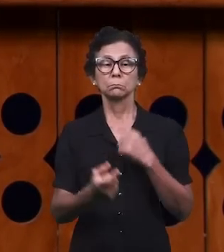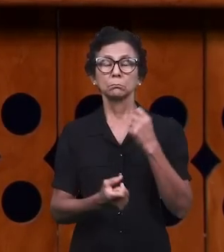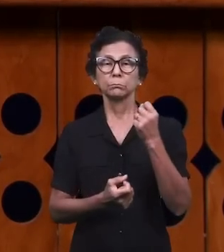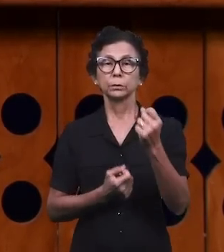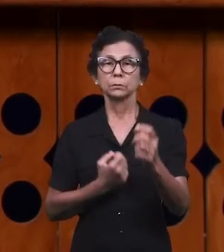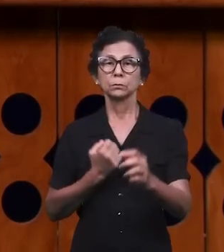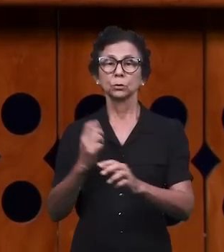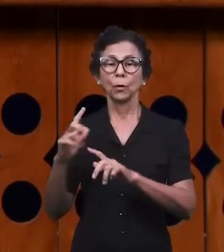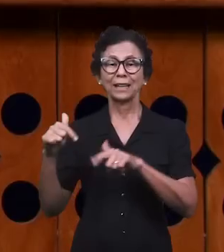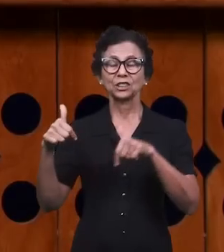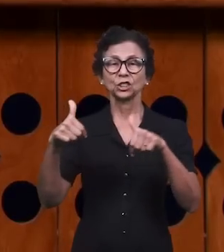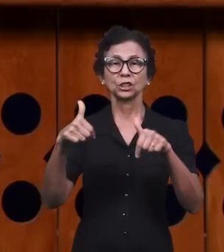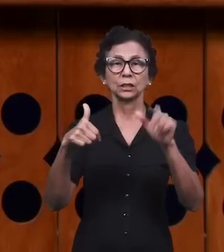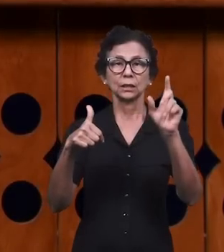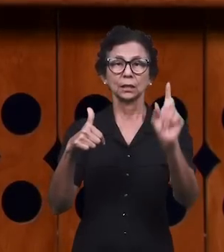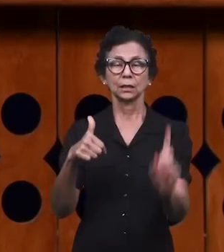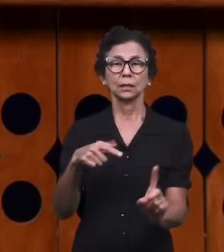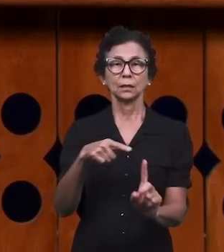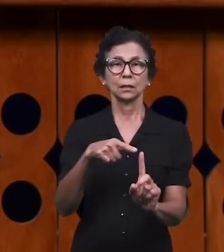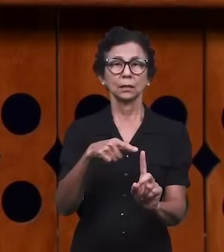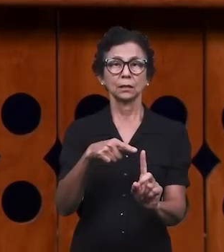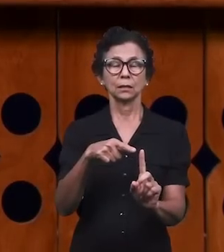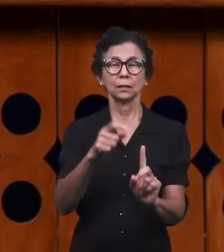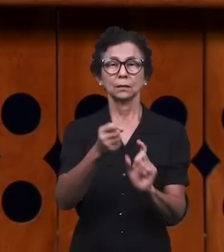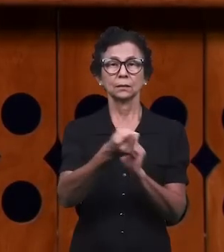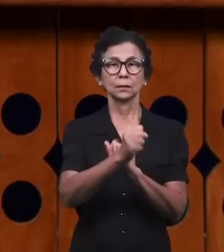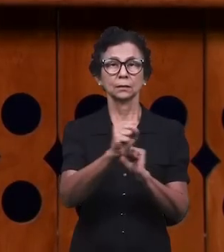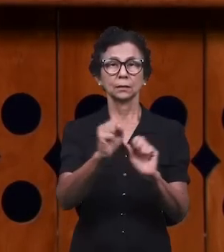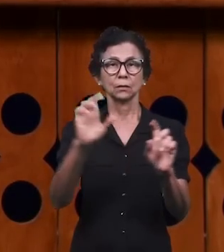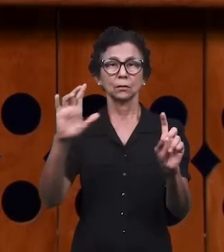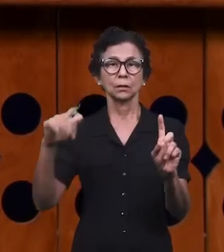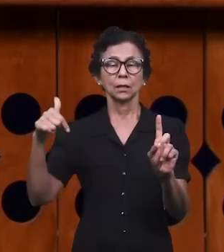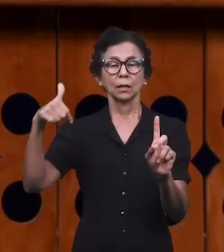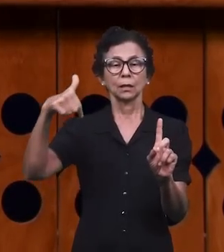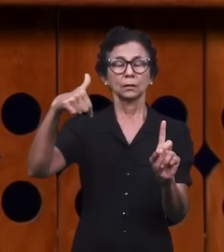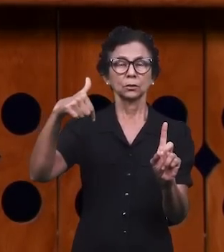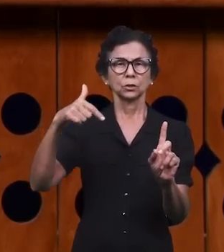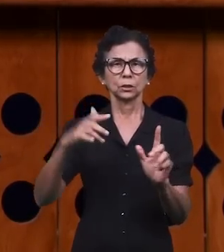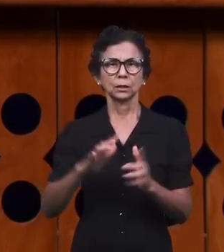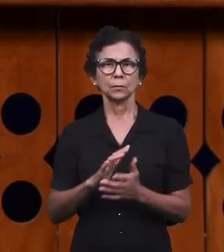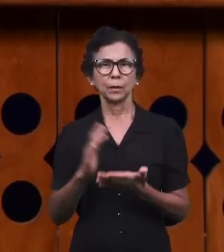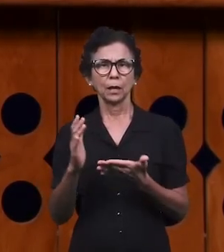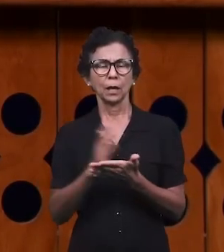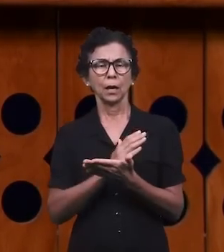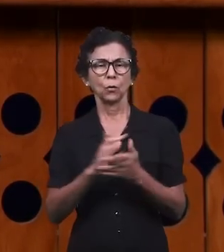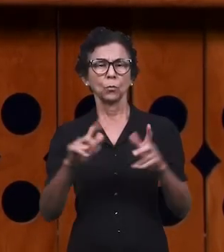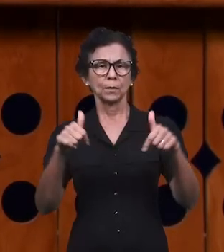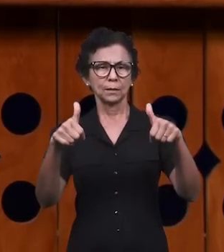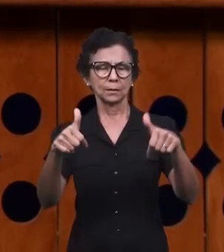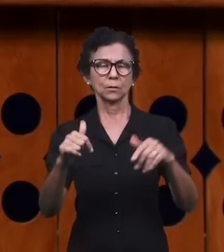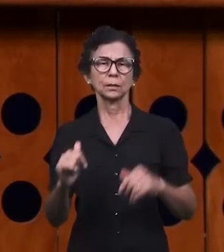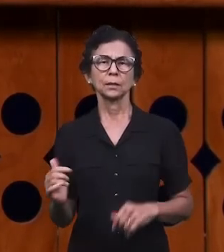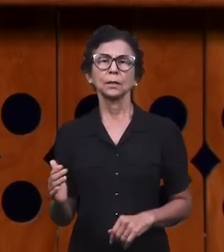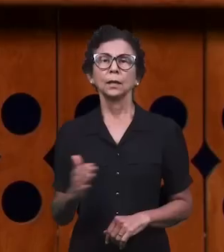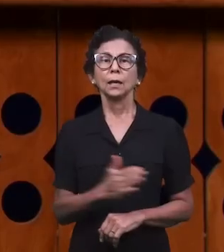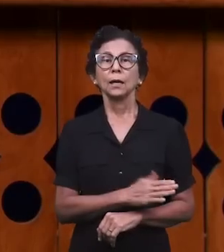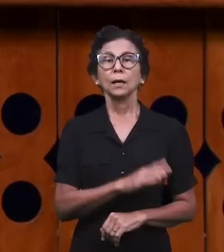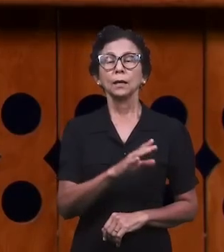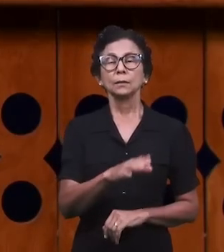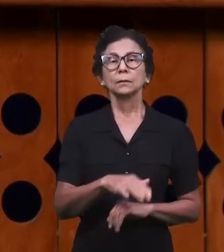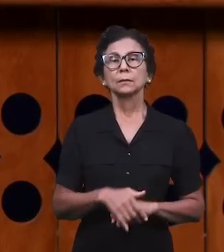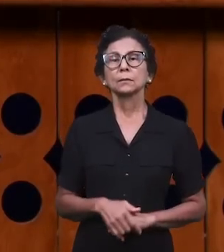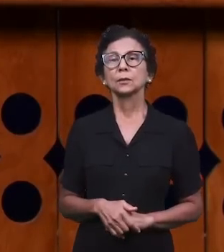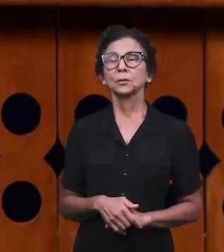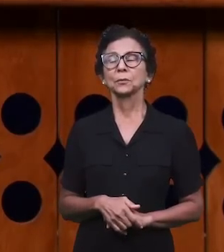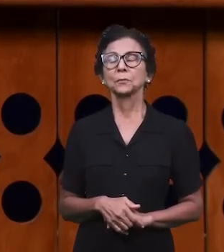algumas ações. E numa dessas vezes que ele desceu, ele teve interesse num casamento. E olha, os irmãos vão